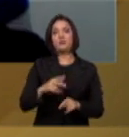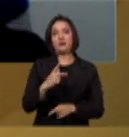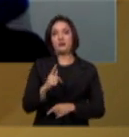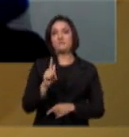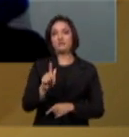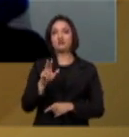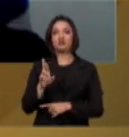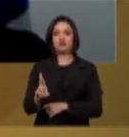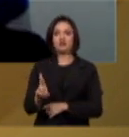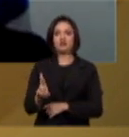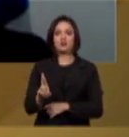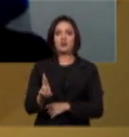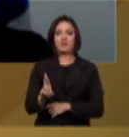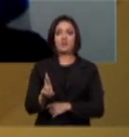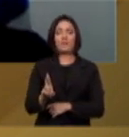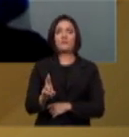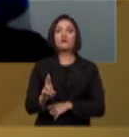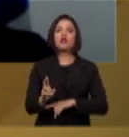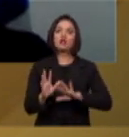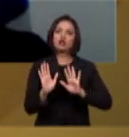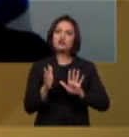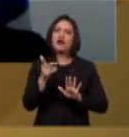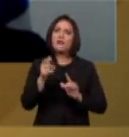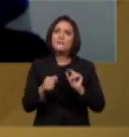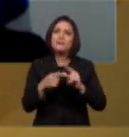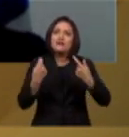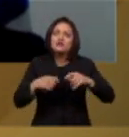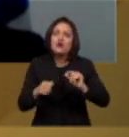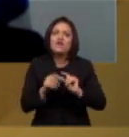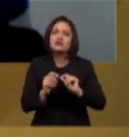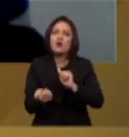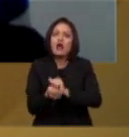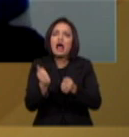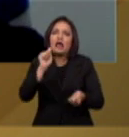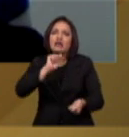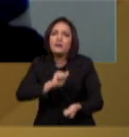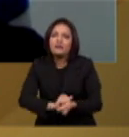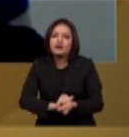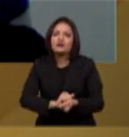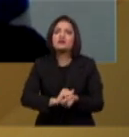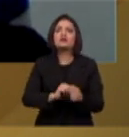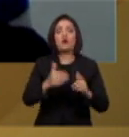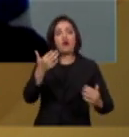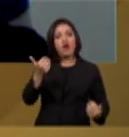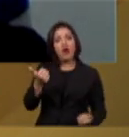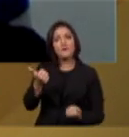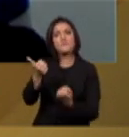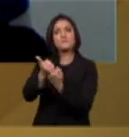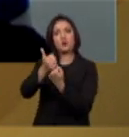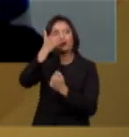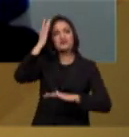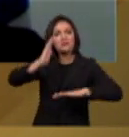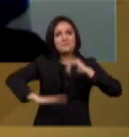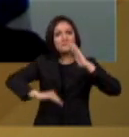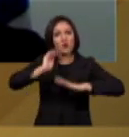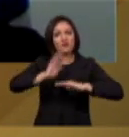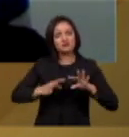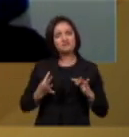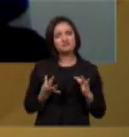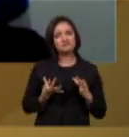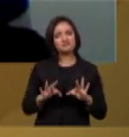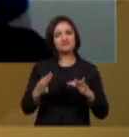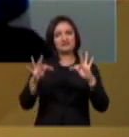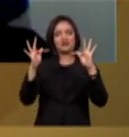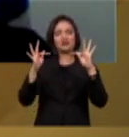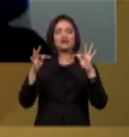da República. Com as adaptações necessárias na rotina e com o apoio imprescindível dos nossos profissionais de tecnologia,